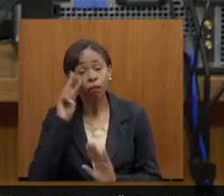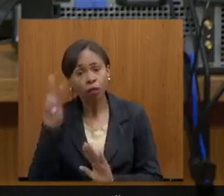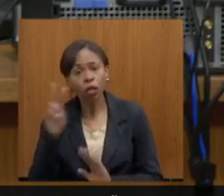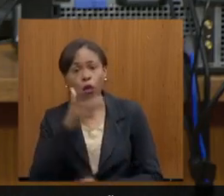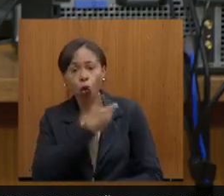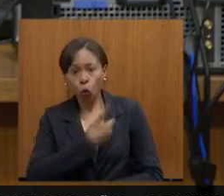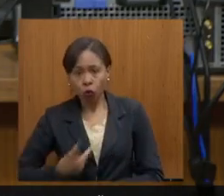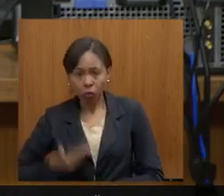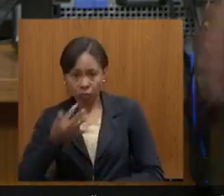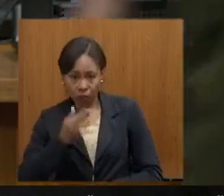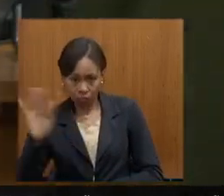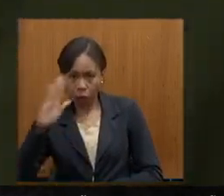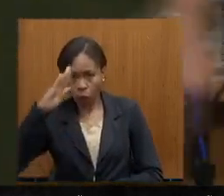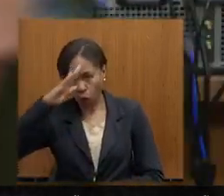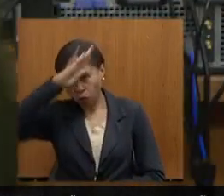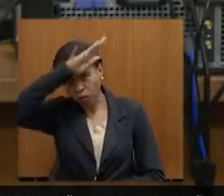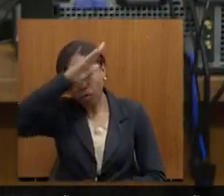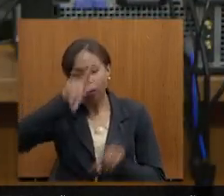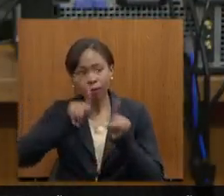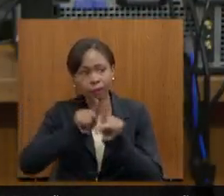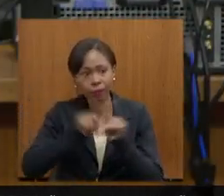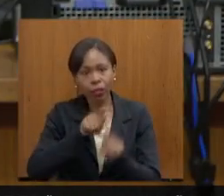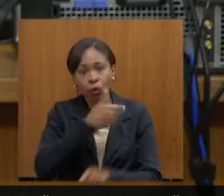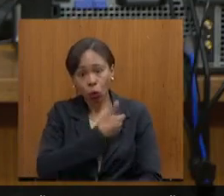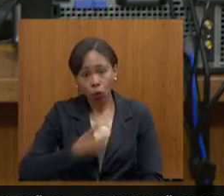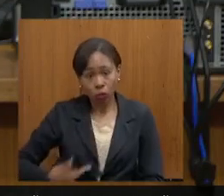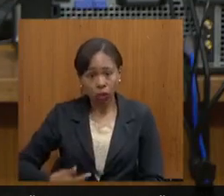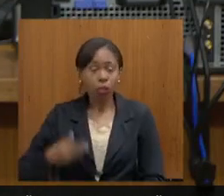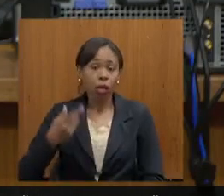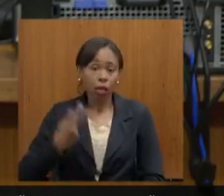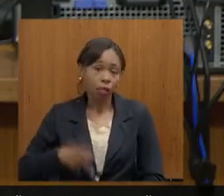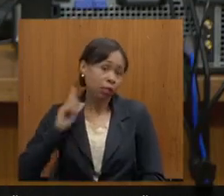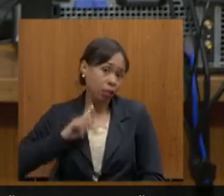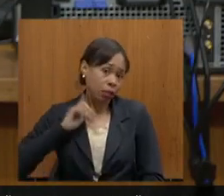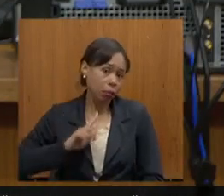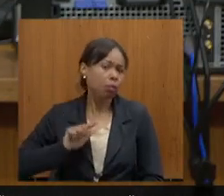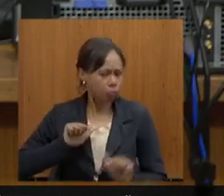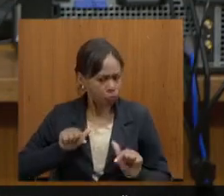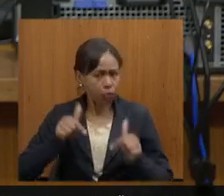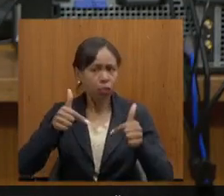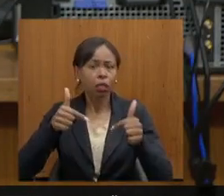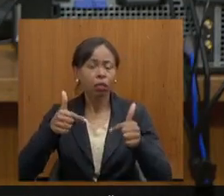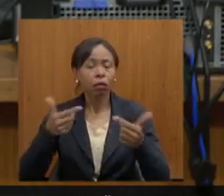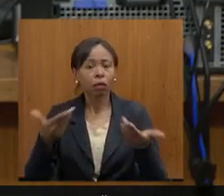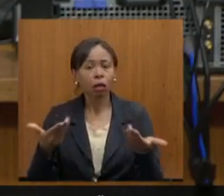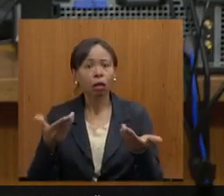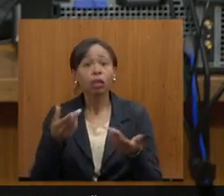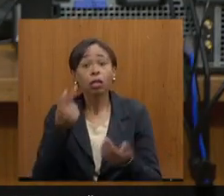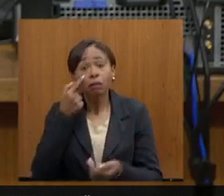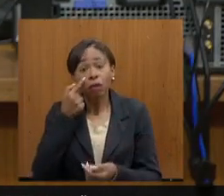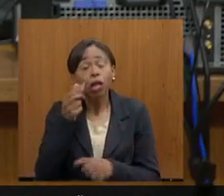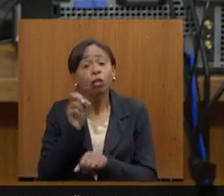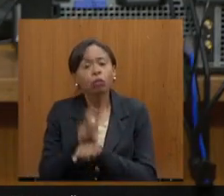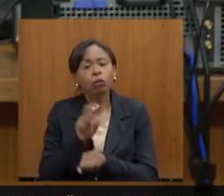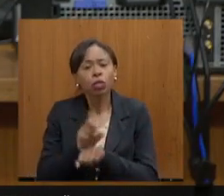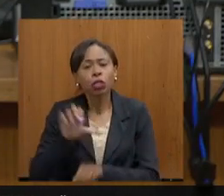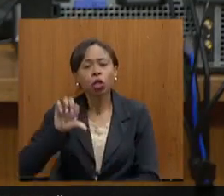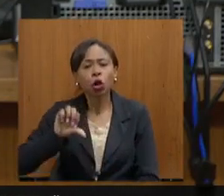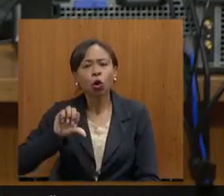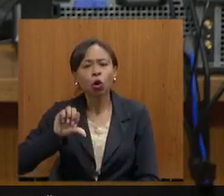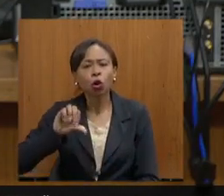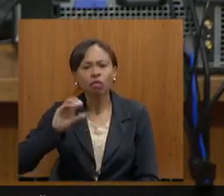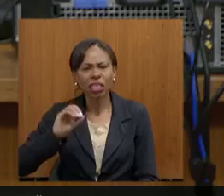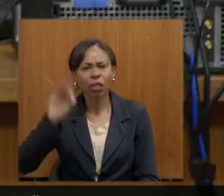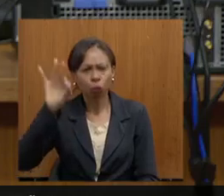tanto Federal do governo bolsonaro como o Governo do Estado está reagir só Deus um emprego mais de 90 mil por cento e